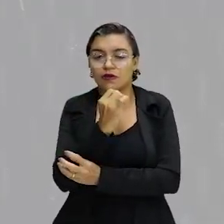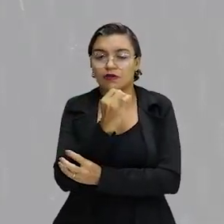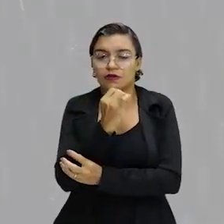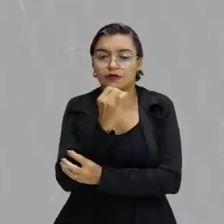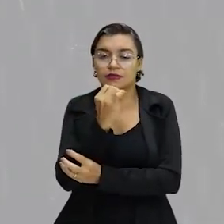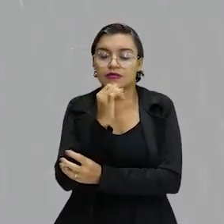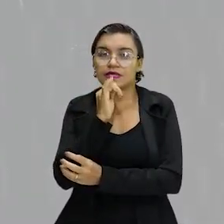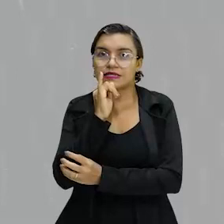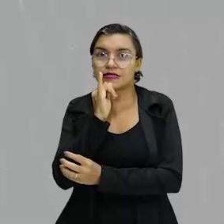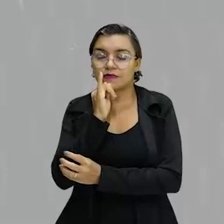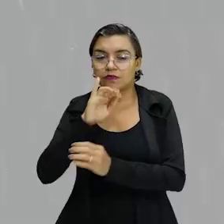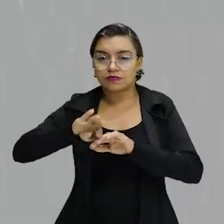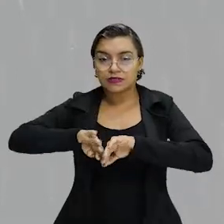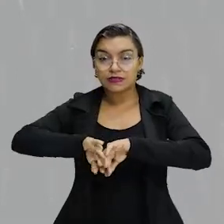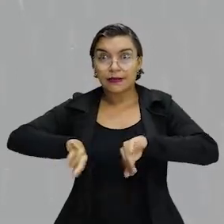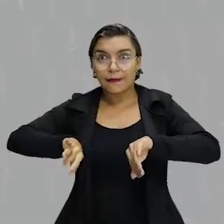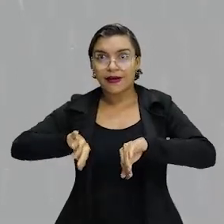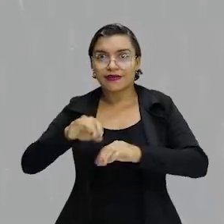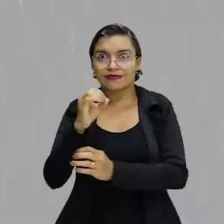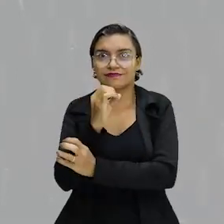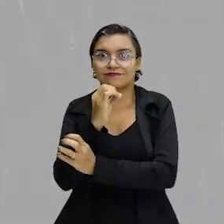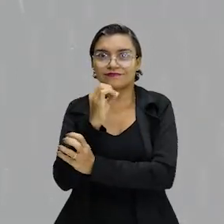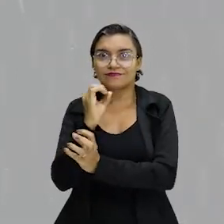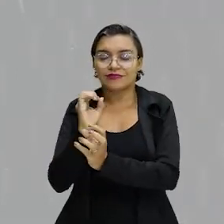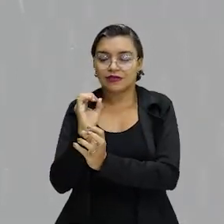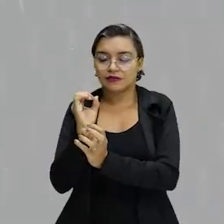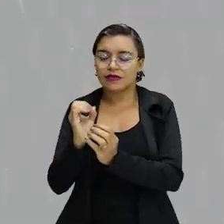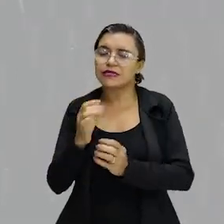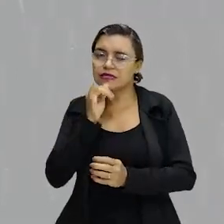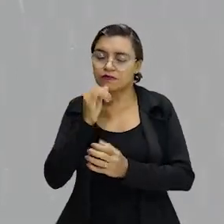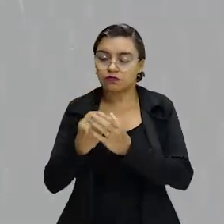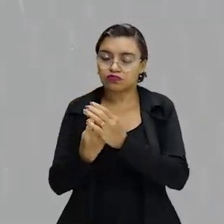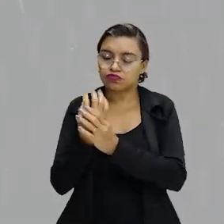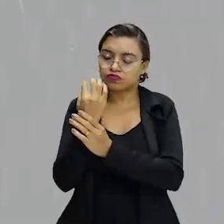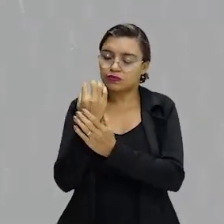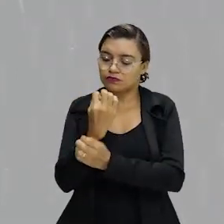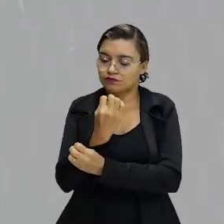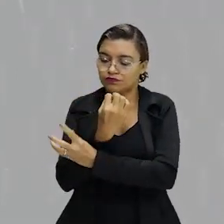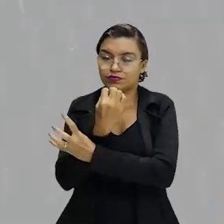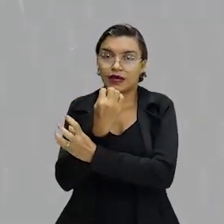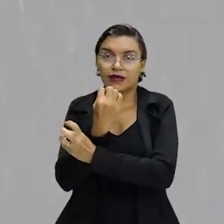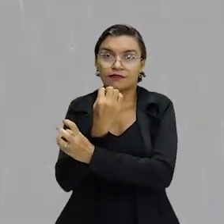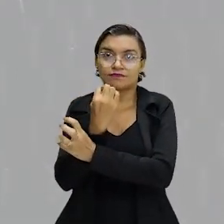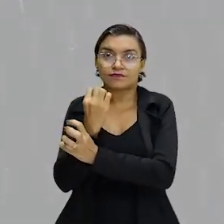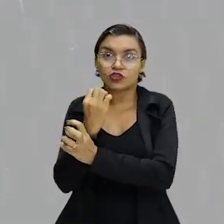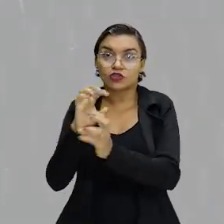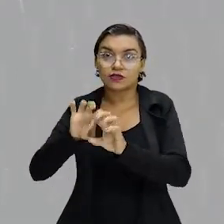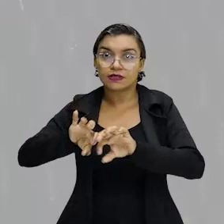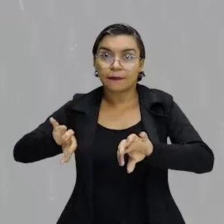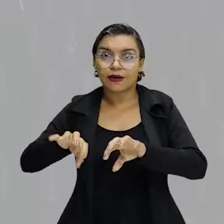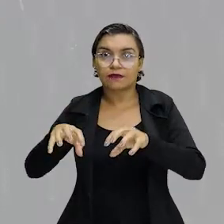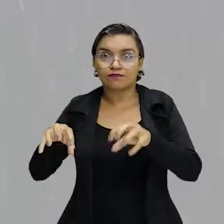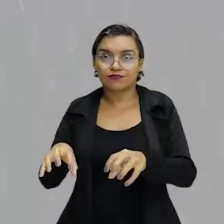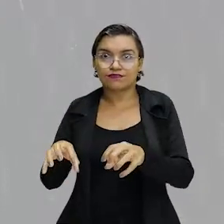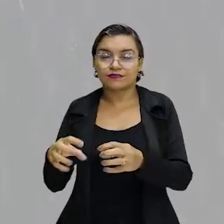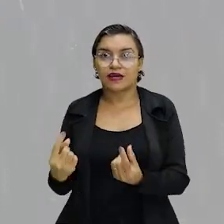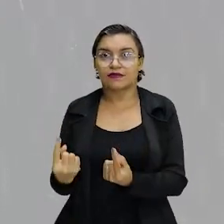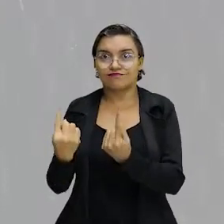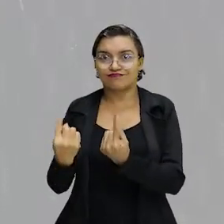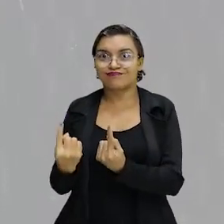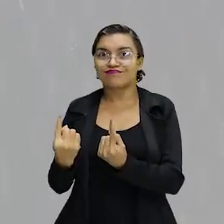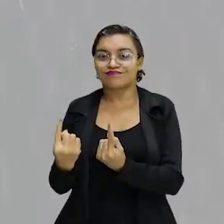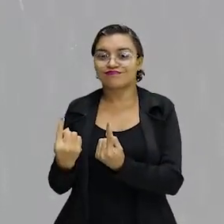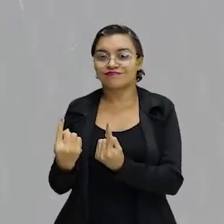vai originar um novo indivíduo. Isso aqui é o exemplo, pessoal, de um animal, certo? Aqui é